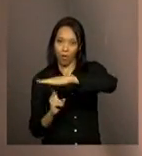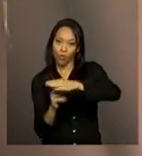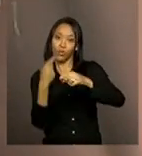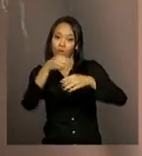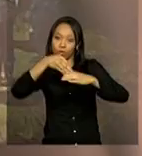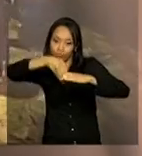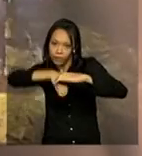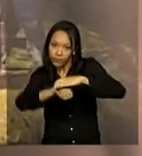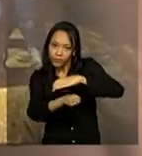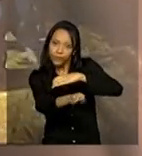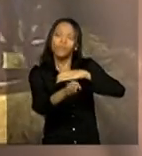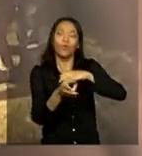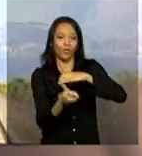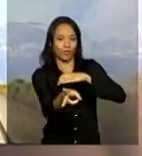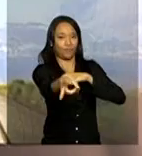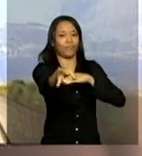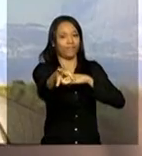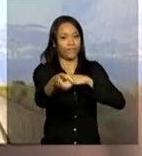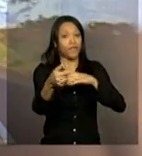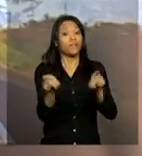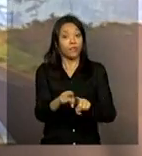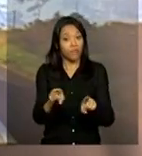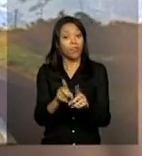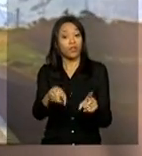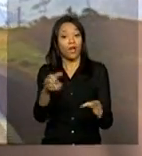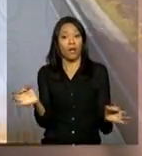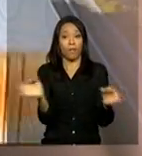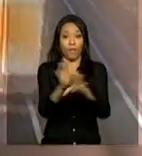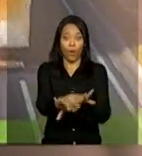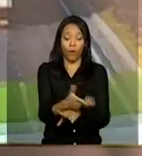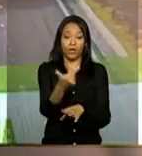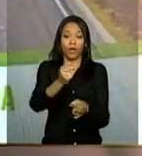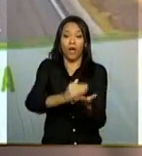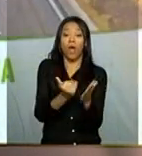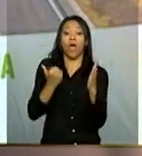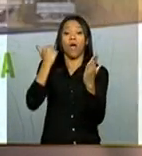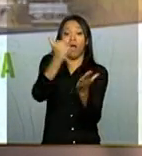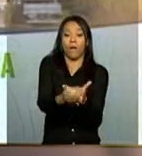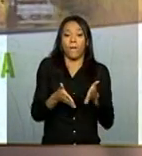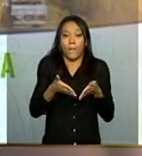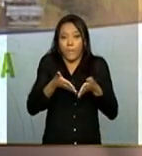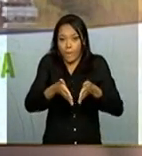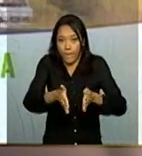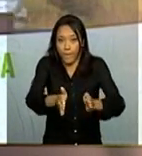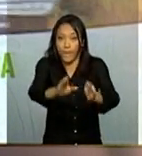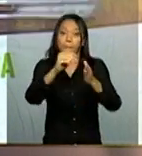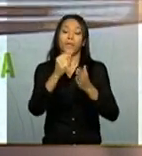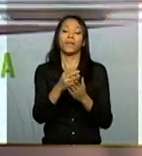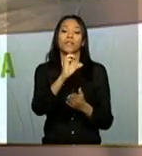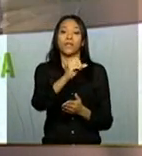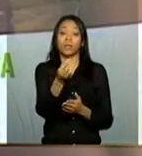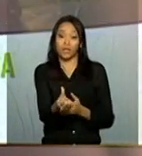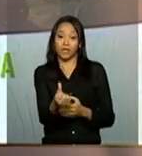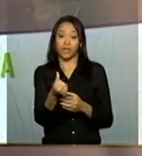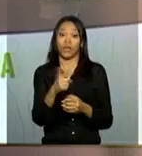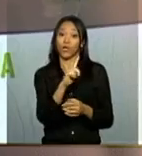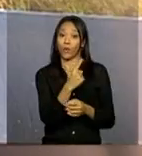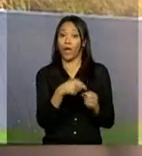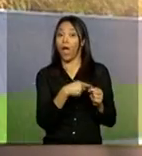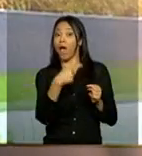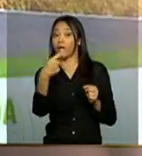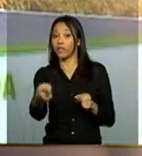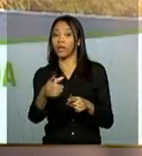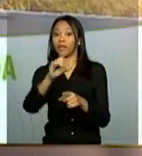do Formigão seguem em frente. E também estão prontas as duplicações da BR-060, entre Goiânia e Jataí, e